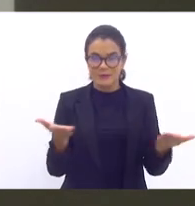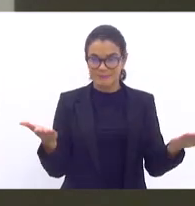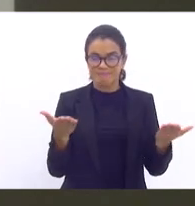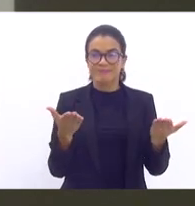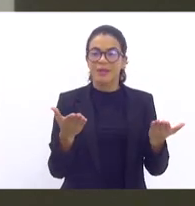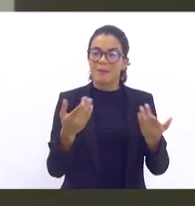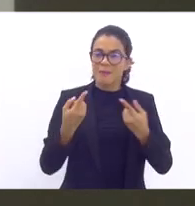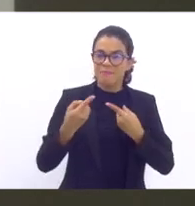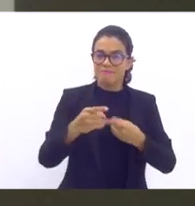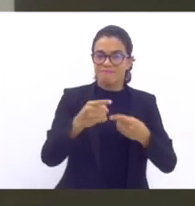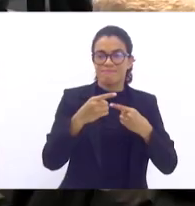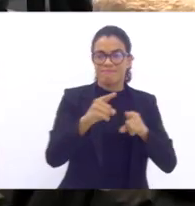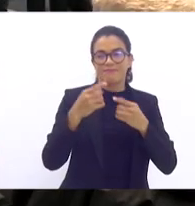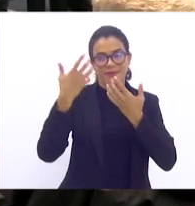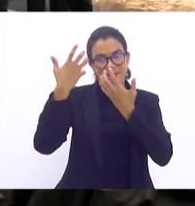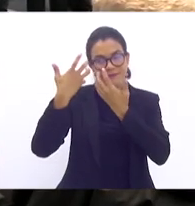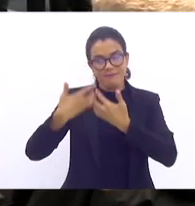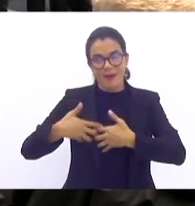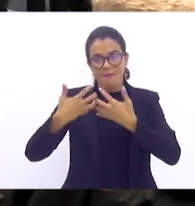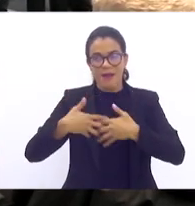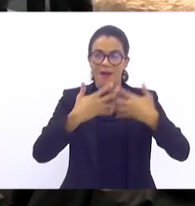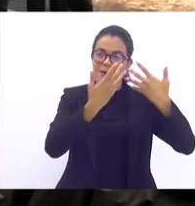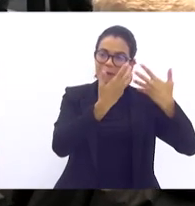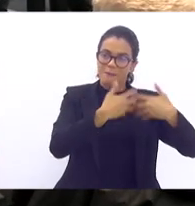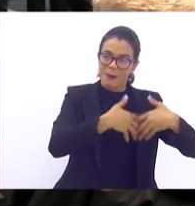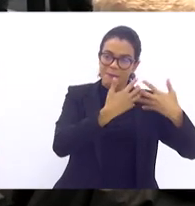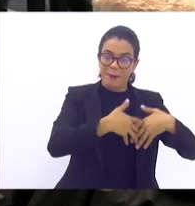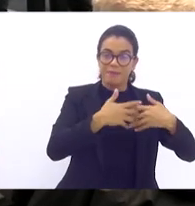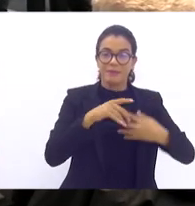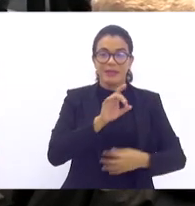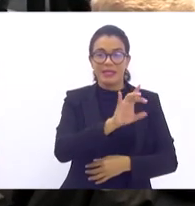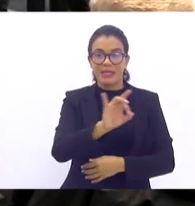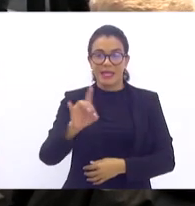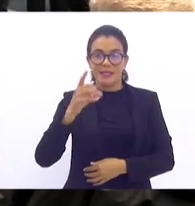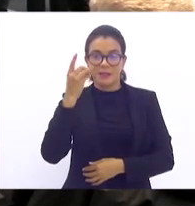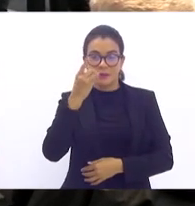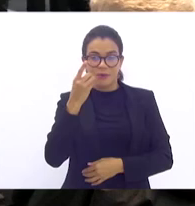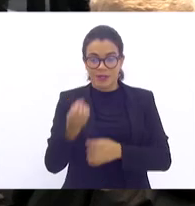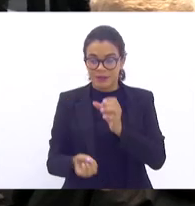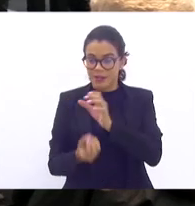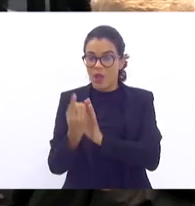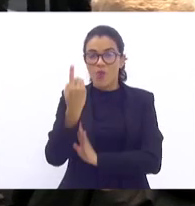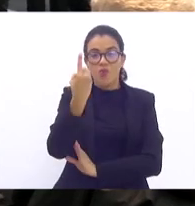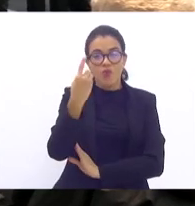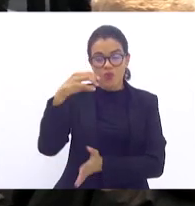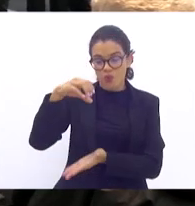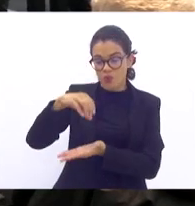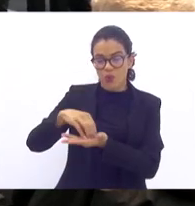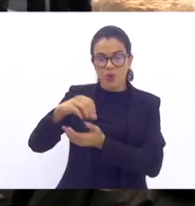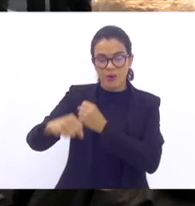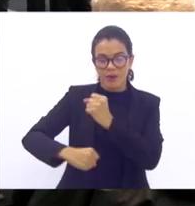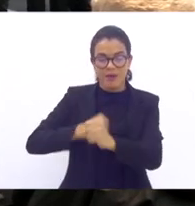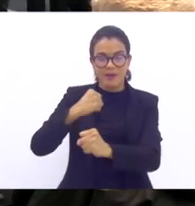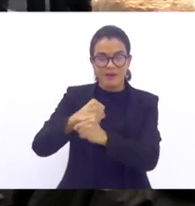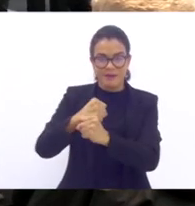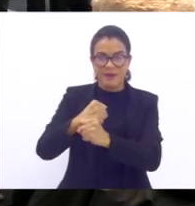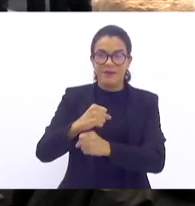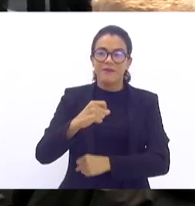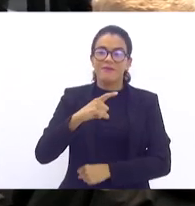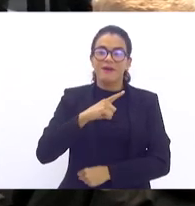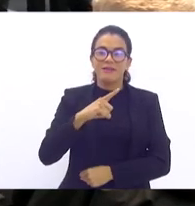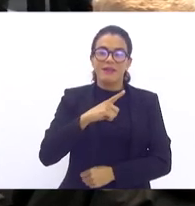fazer essa provocação porque adaptada e cada Senador fizer pelo menos um núcleo para o ano que vem nós vamos ter